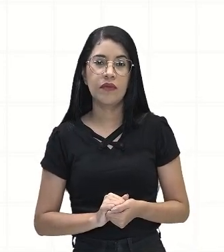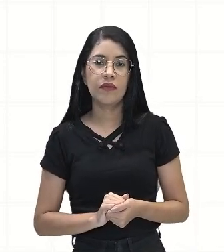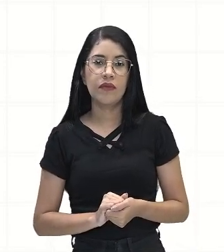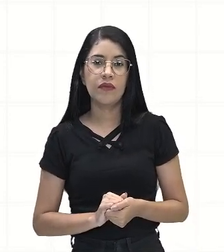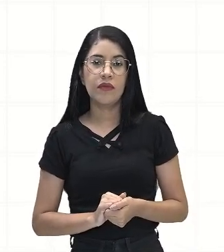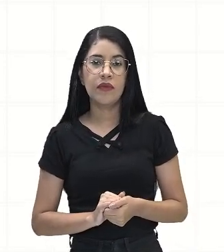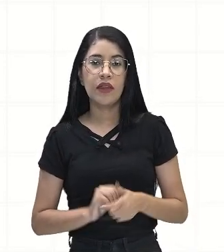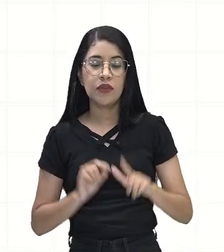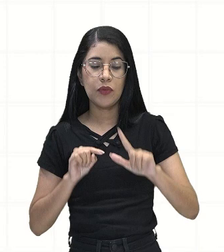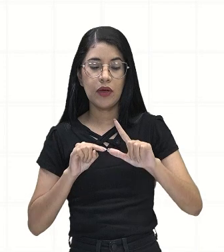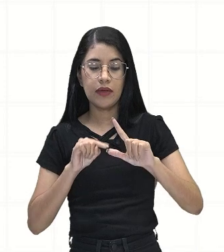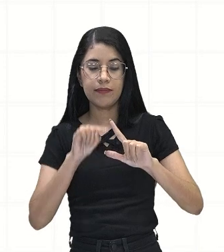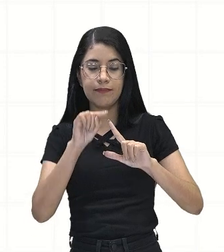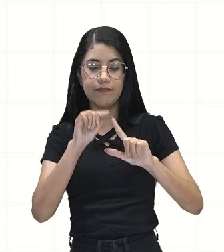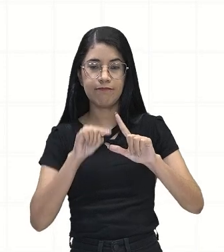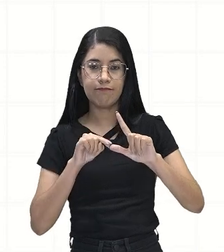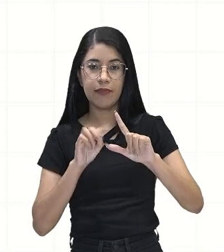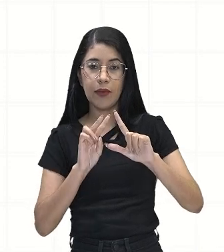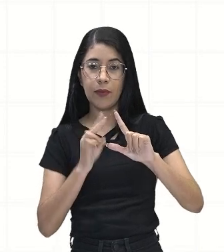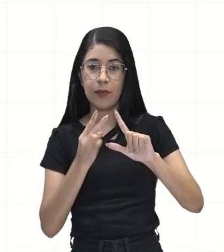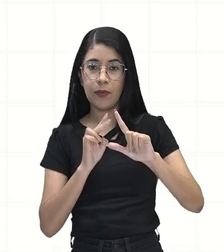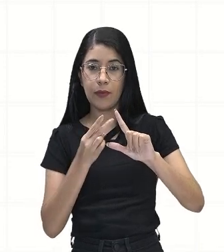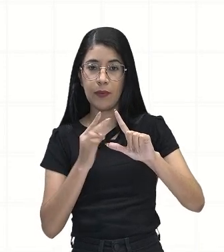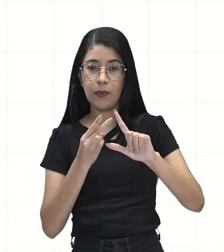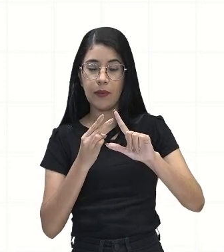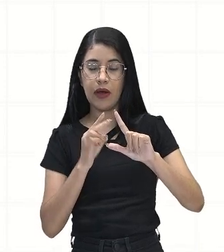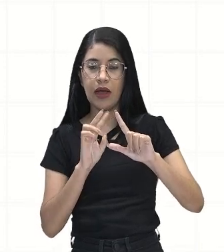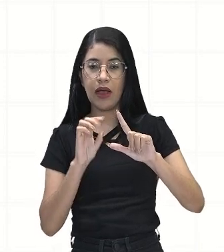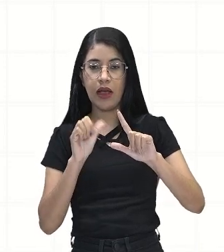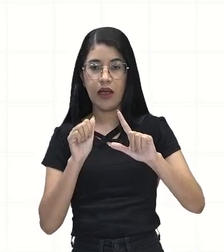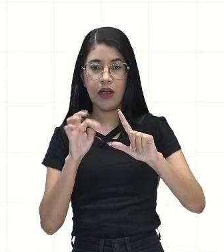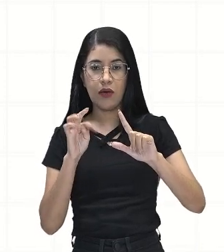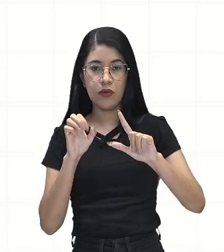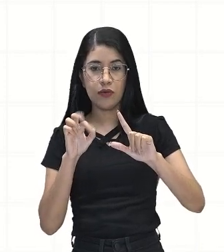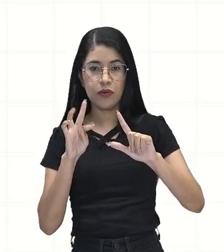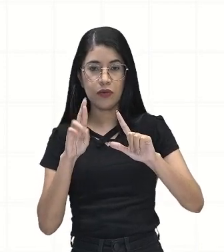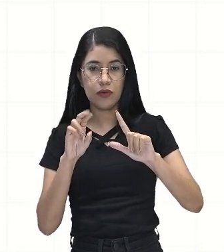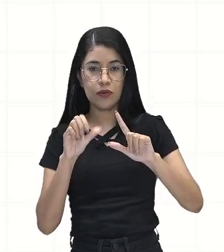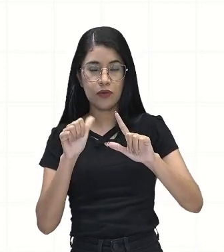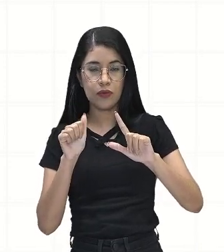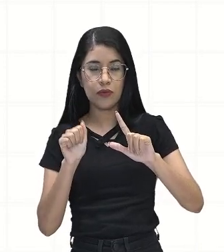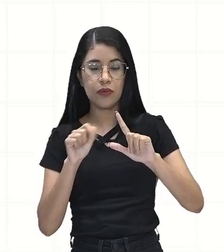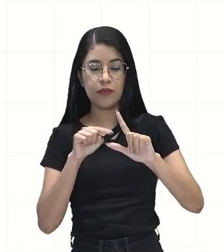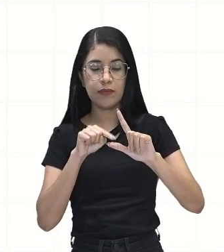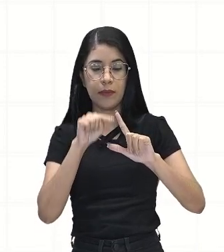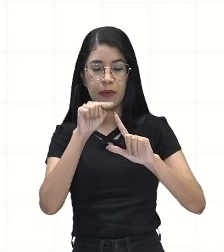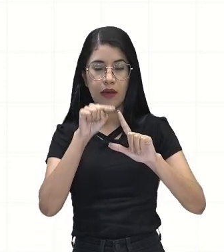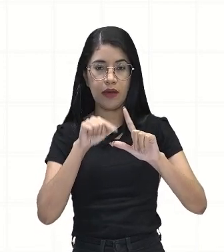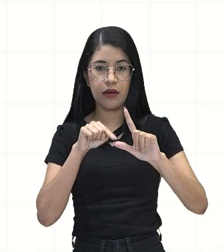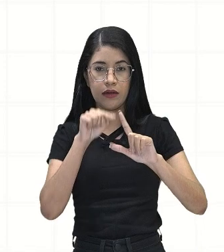ó, essa altura H, né, o que é que eu tenho? Eu vou ter aqui uma medida